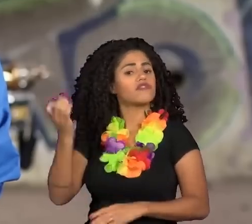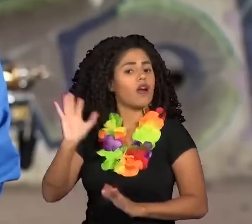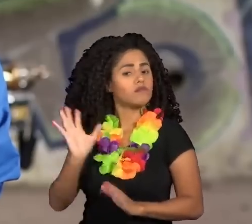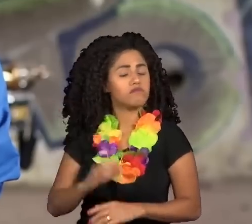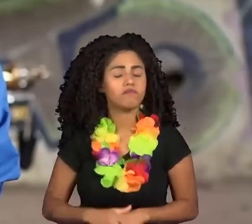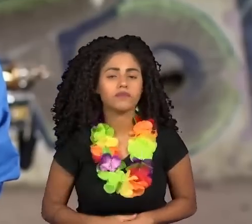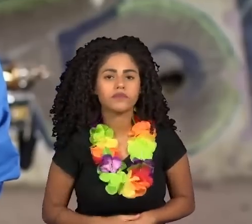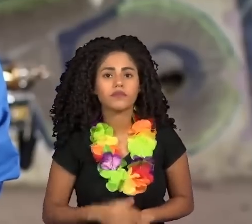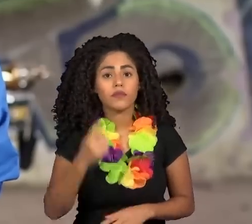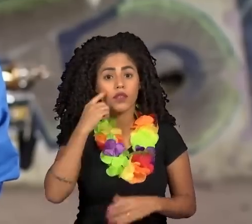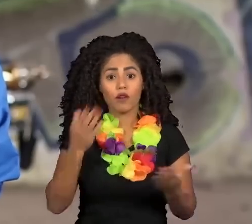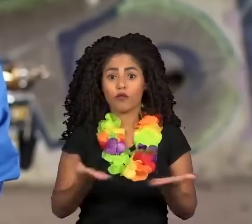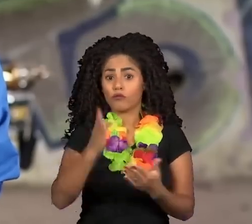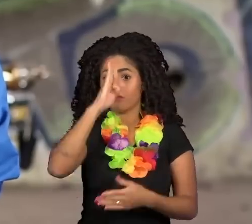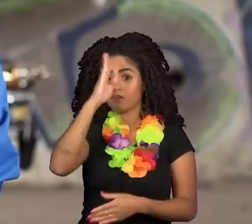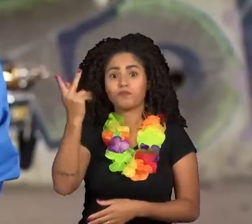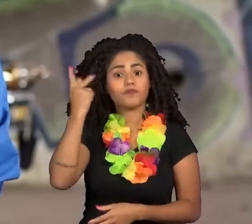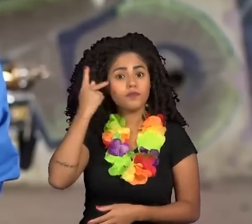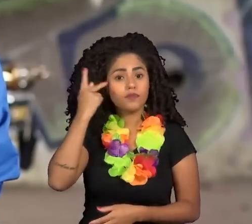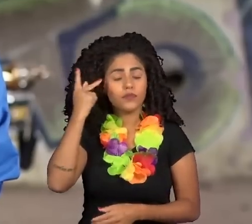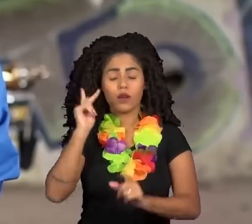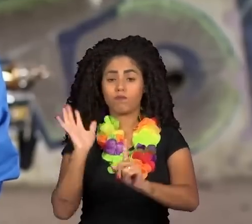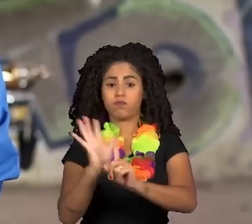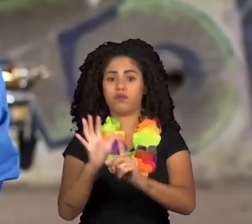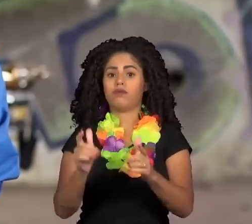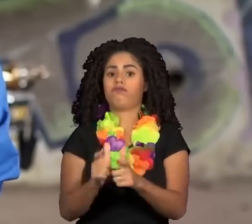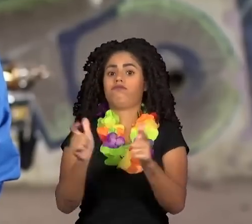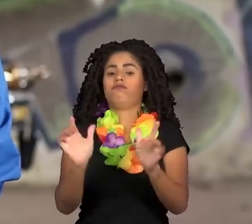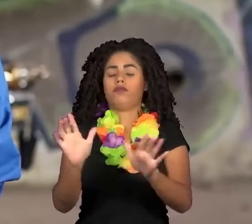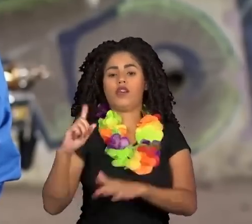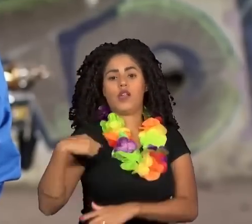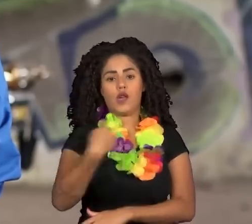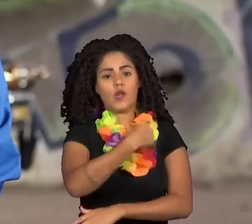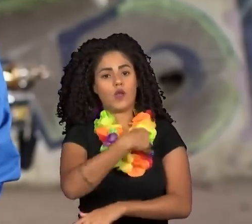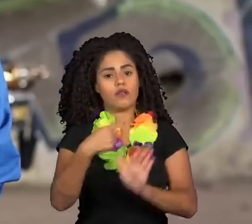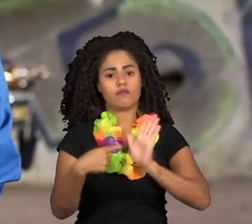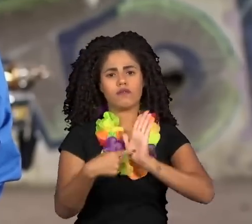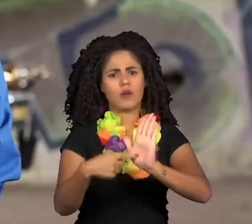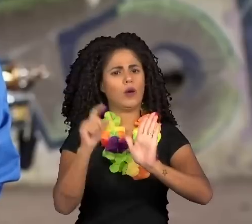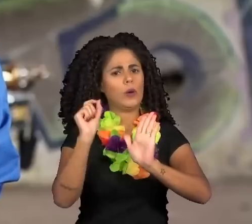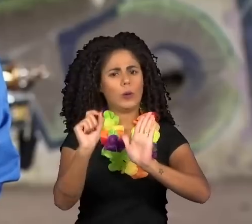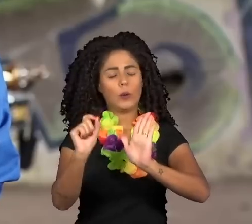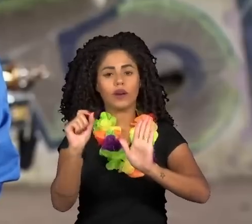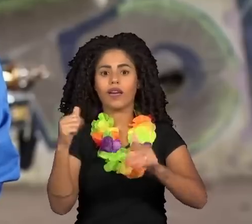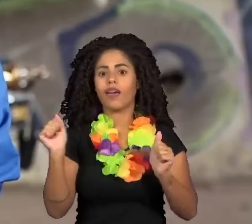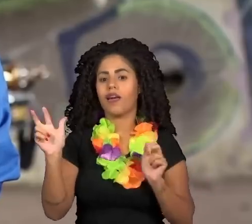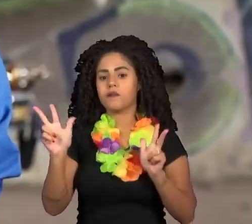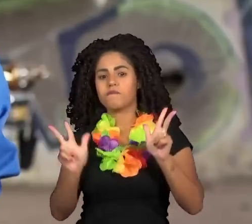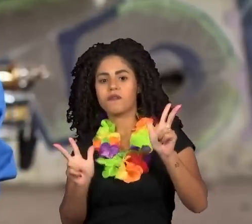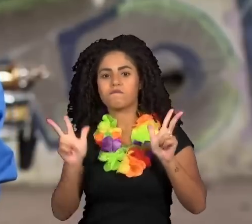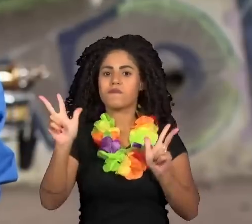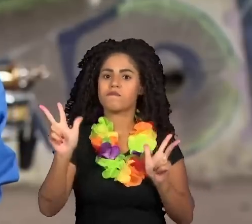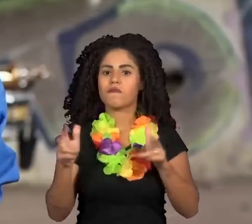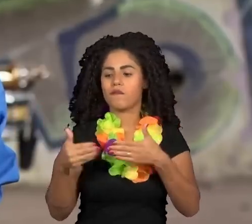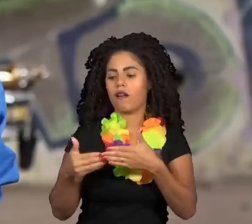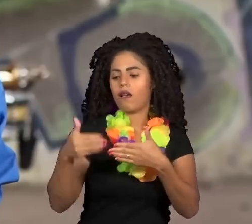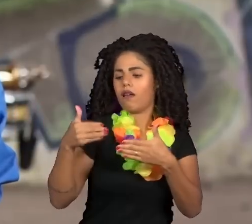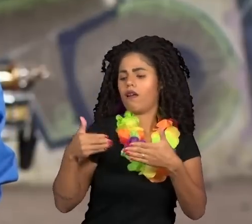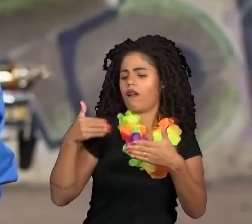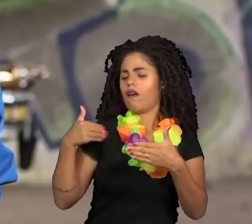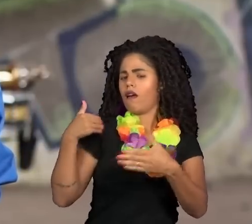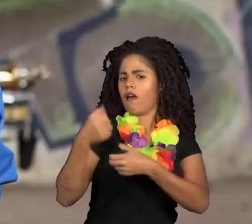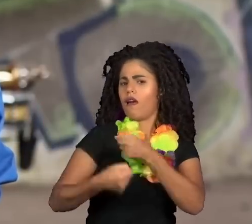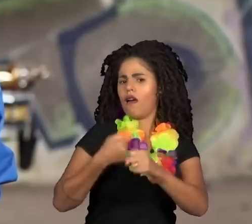Paulo ele é muito grande, né? A gente vem trazendo a questão do carnaval de anos atrás, e